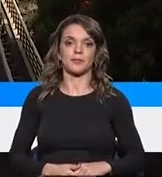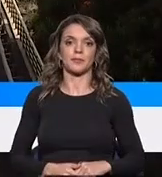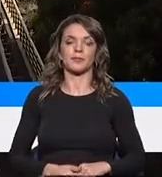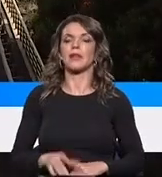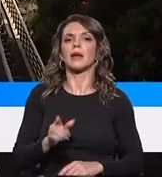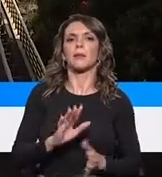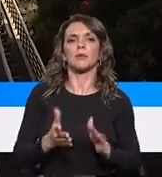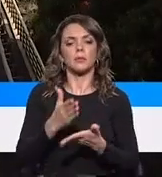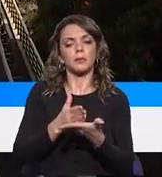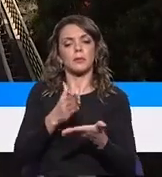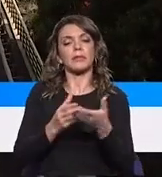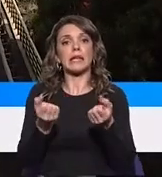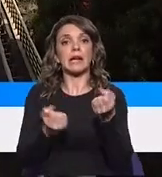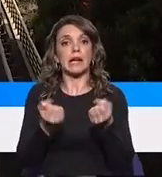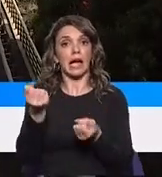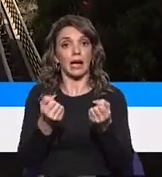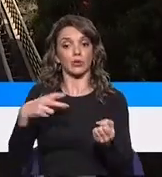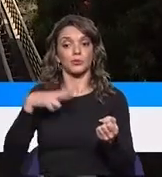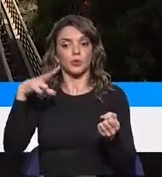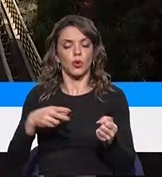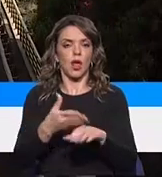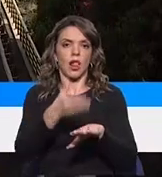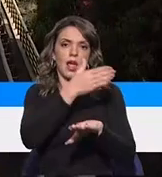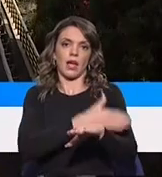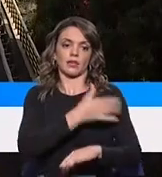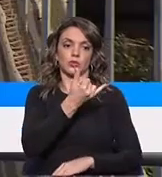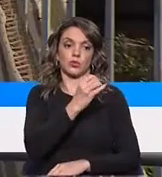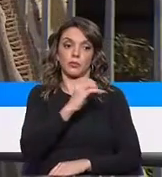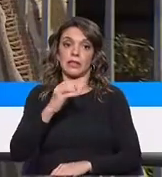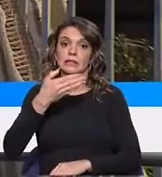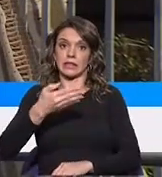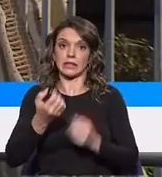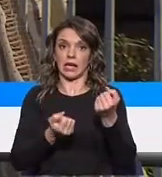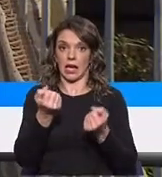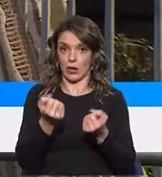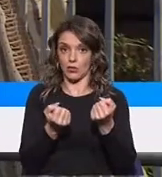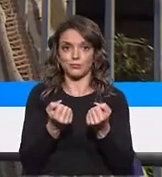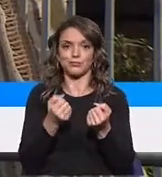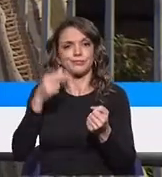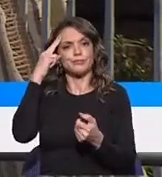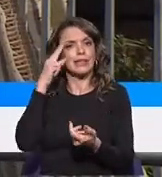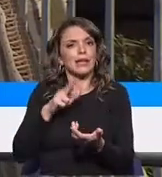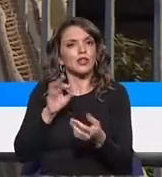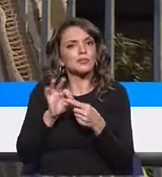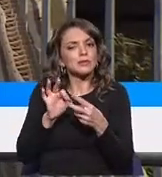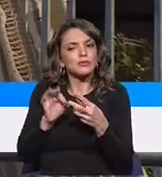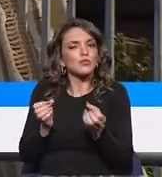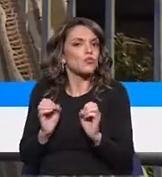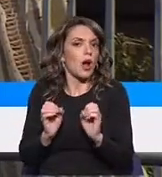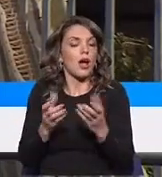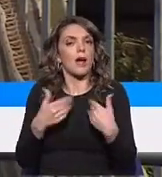Cerca de metade do parque automóvel em Portugal é anterior a 2007. Na Madeira não há dados concretos, mas a tendência